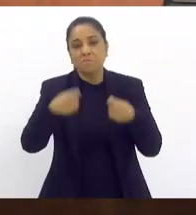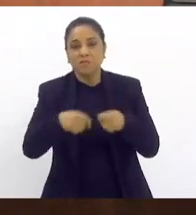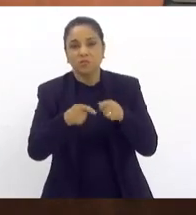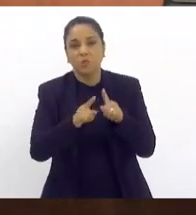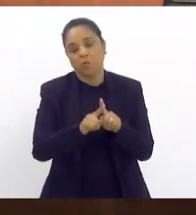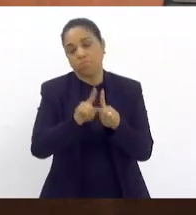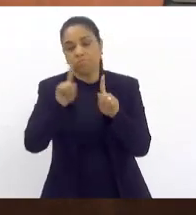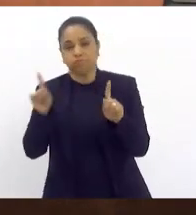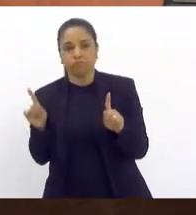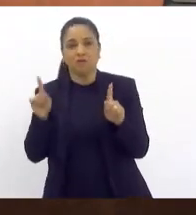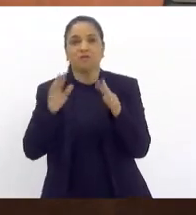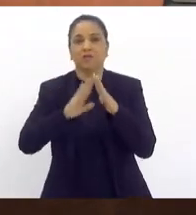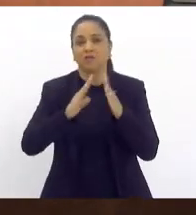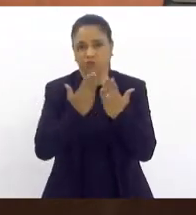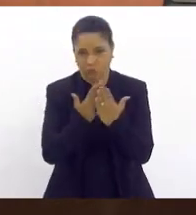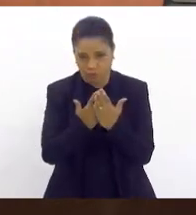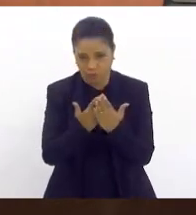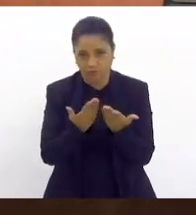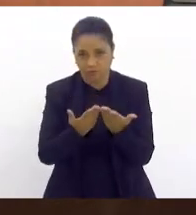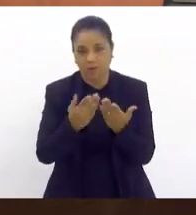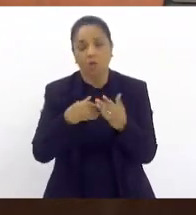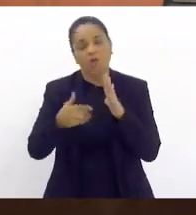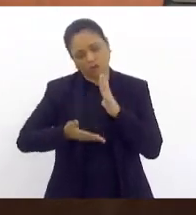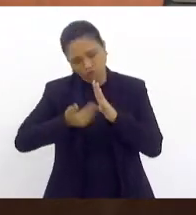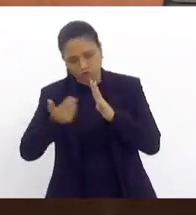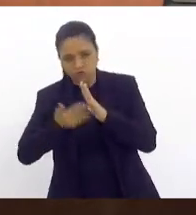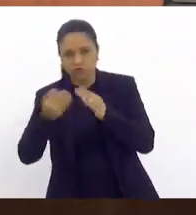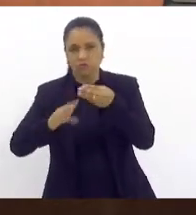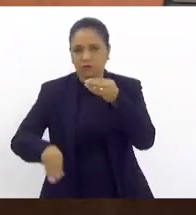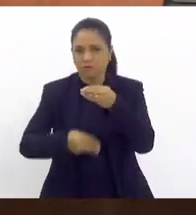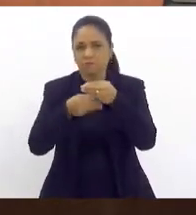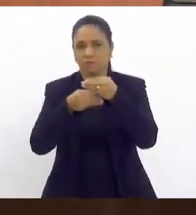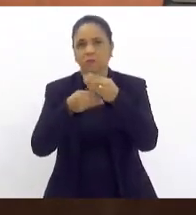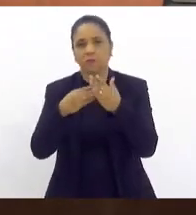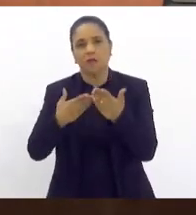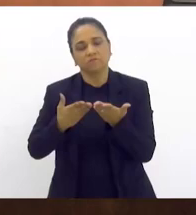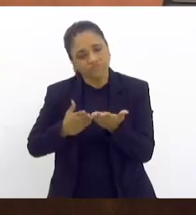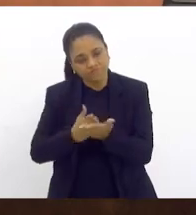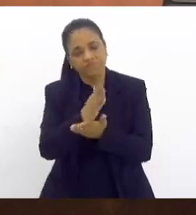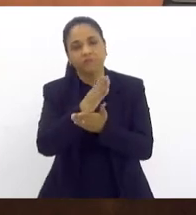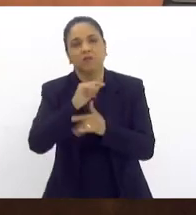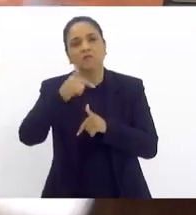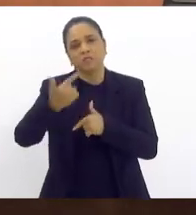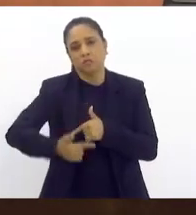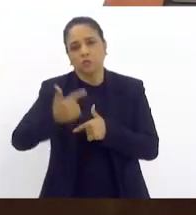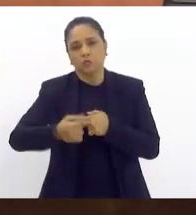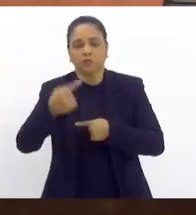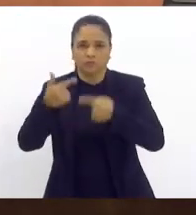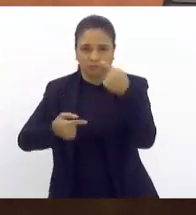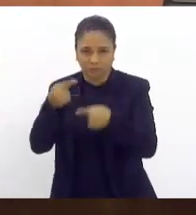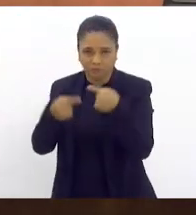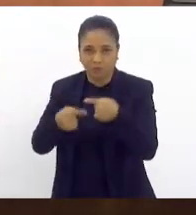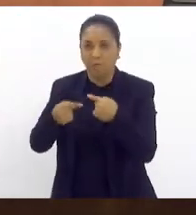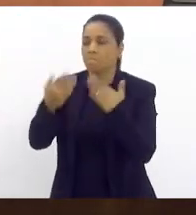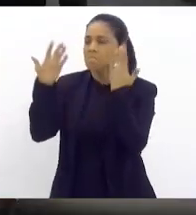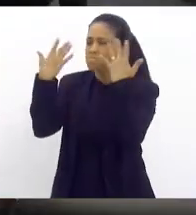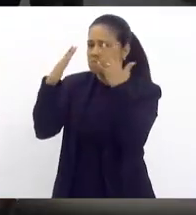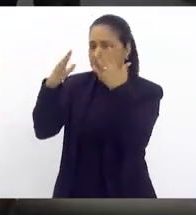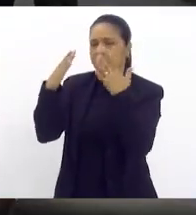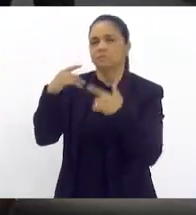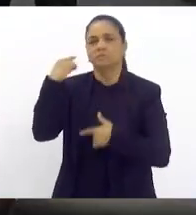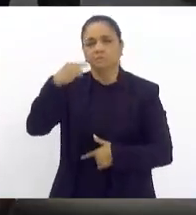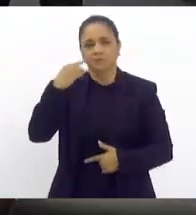então presidenta na condição de líder do pessoal retira as emendas Para que sejam apresentadas em segunda discussão Parabéns deputado Carlos